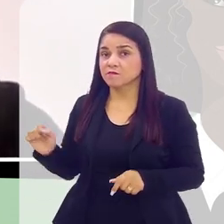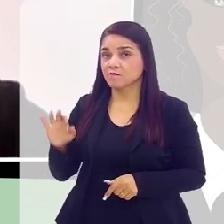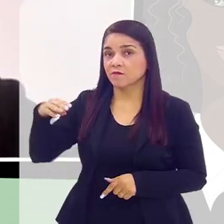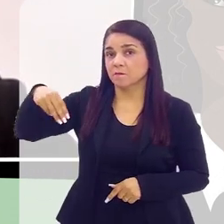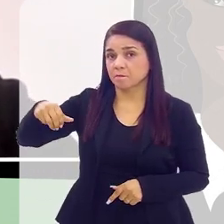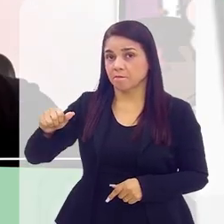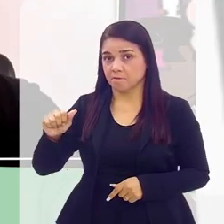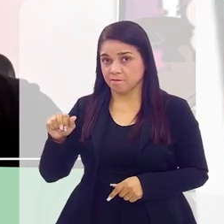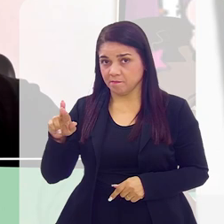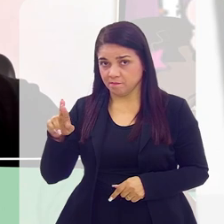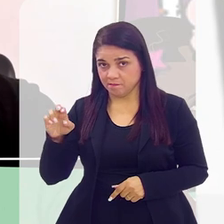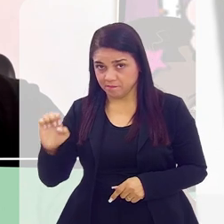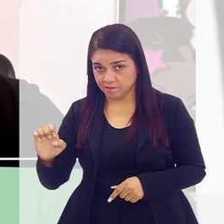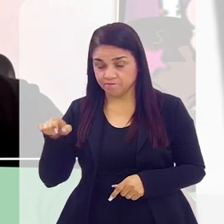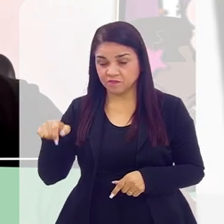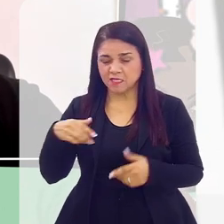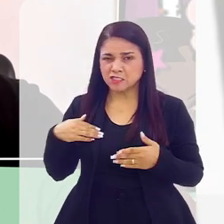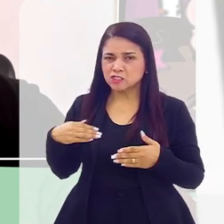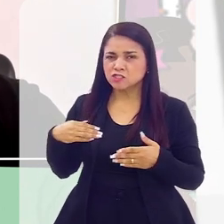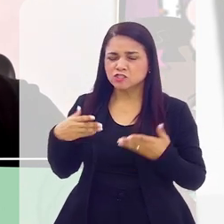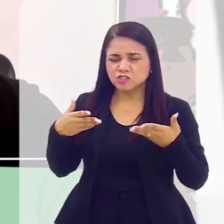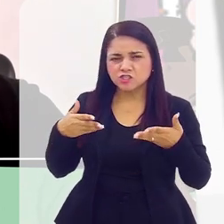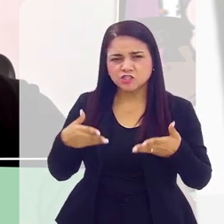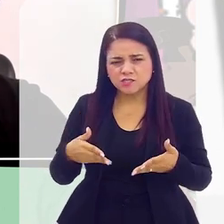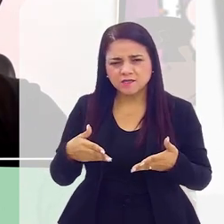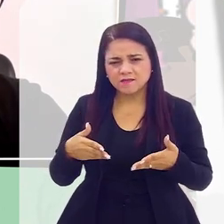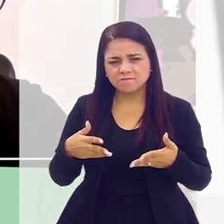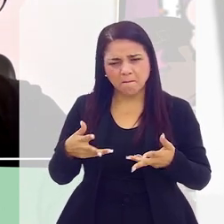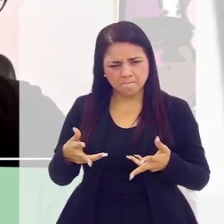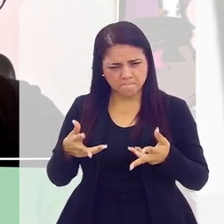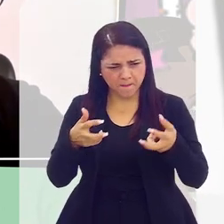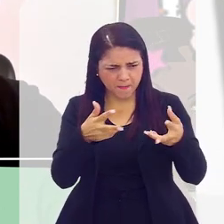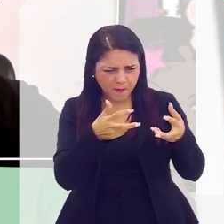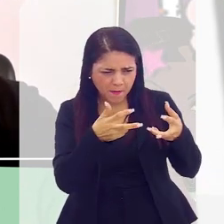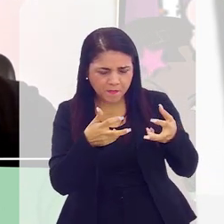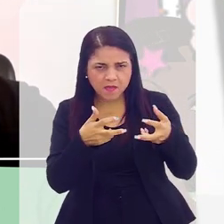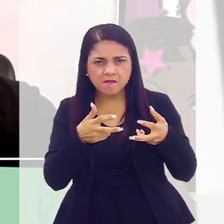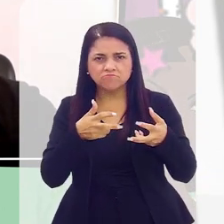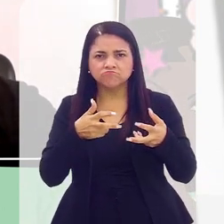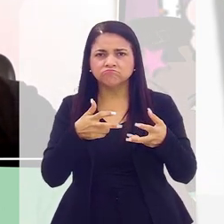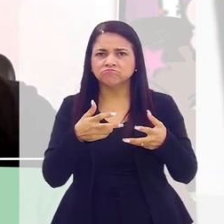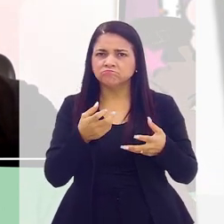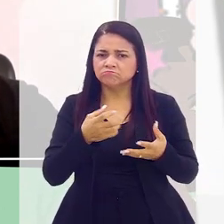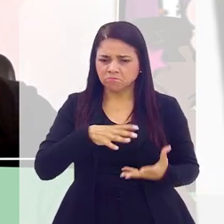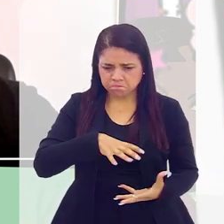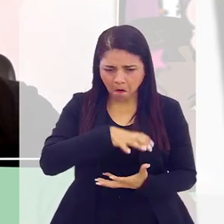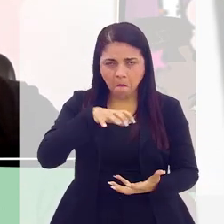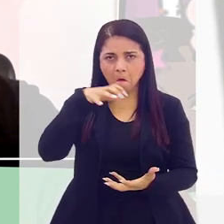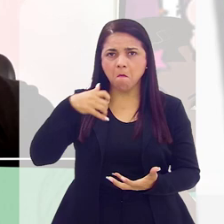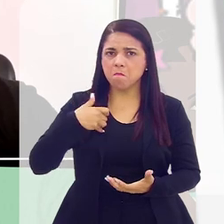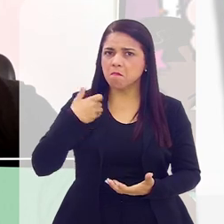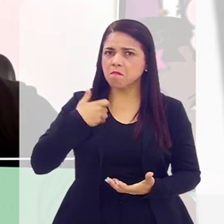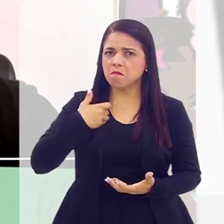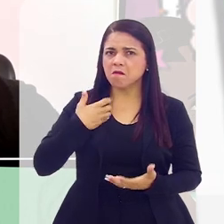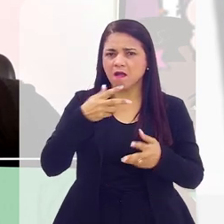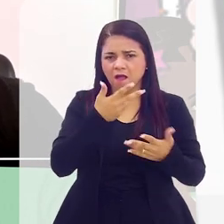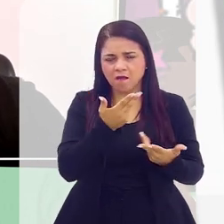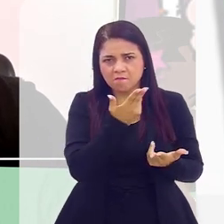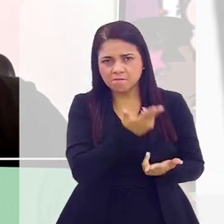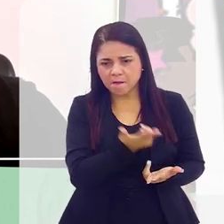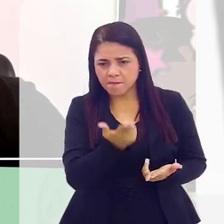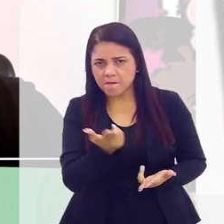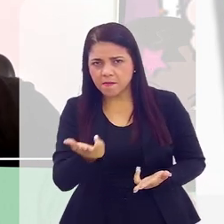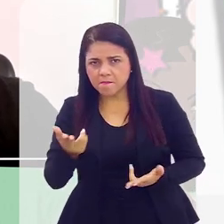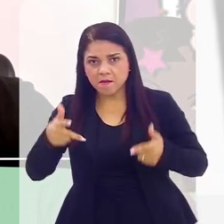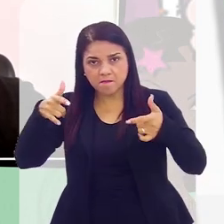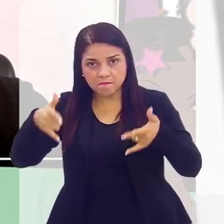Maré. E quando ali cheguei, percebi um número de pessoas idosas, acamadas, que tinham